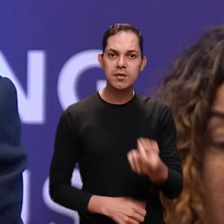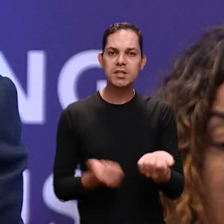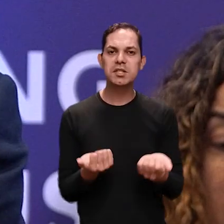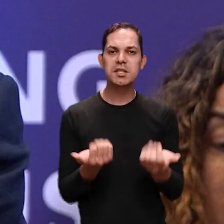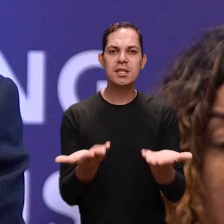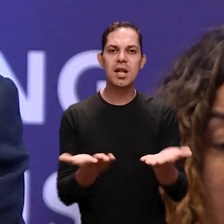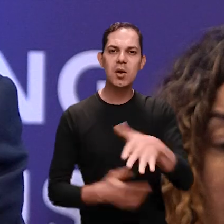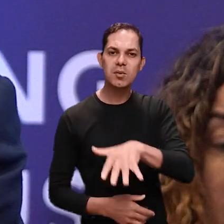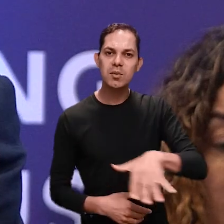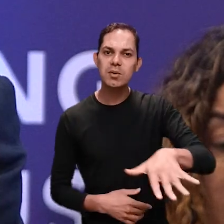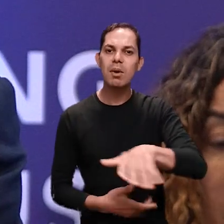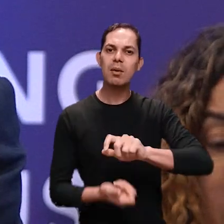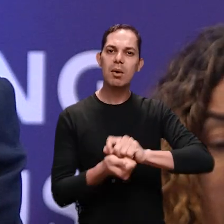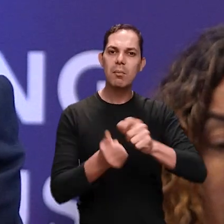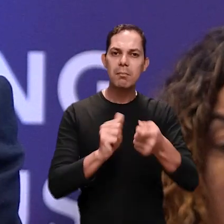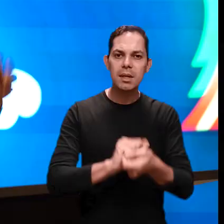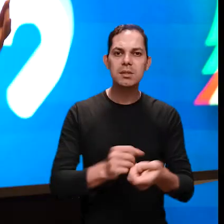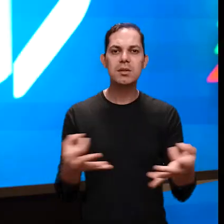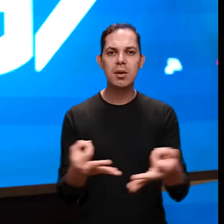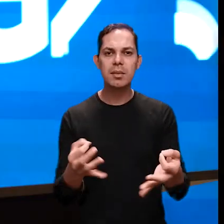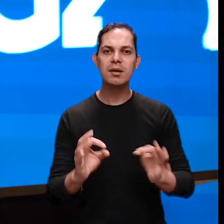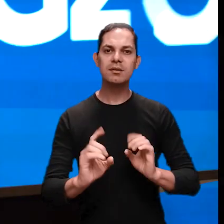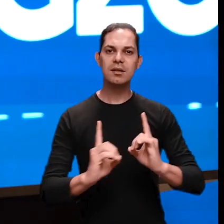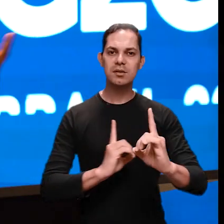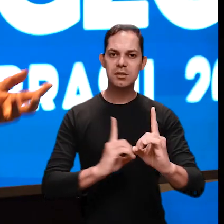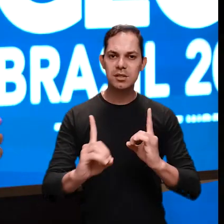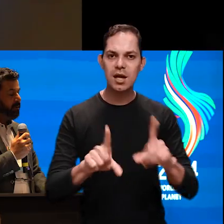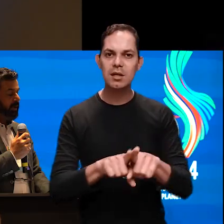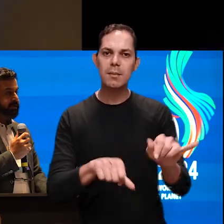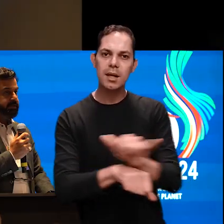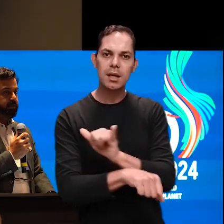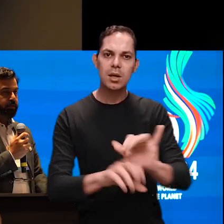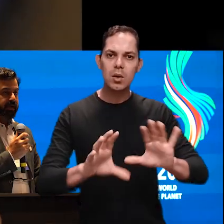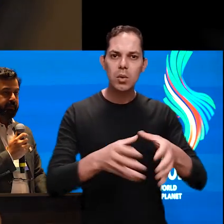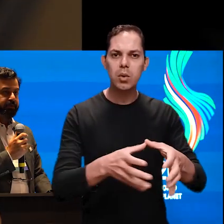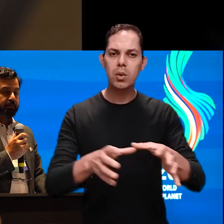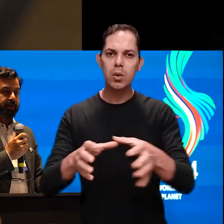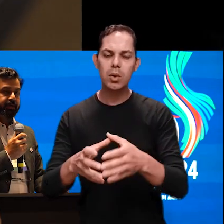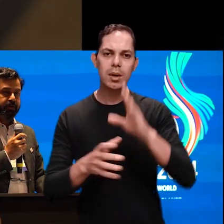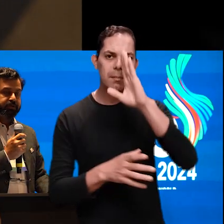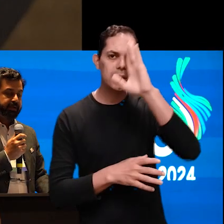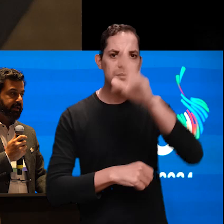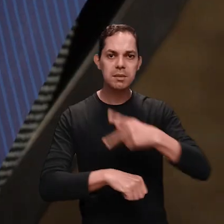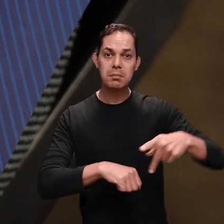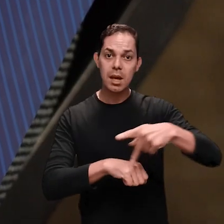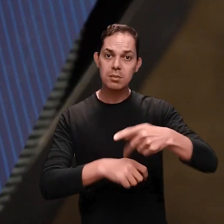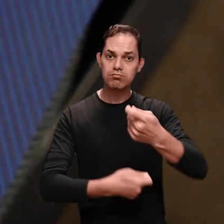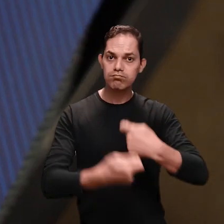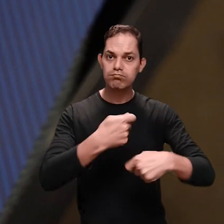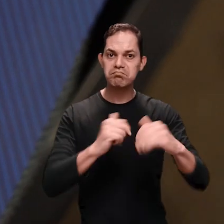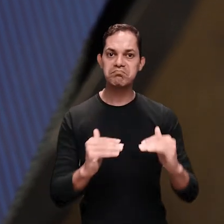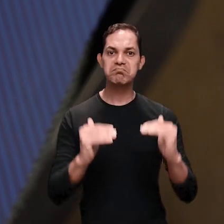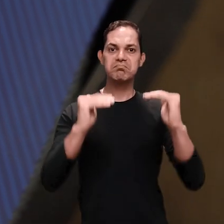G20 proporciona um espaço propício ao diálogo e ação coletiva entre as principais